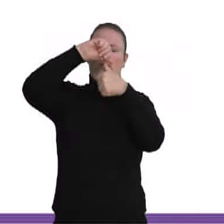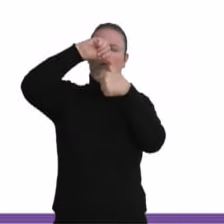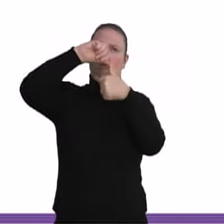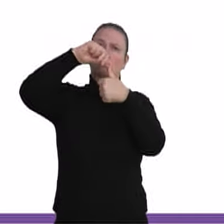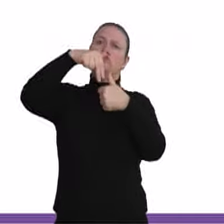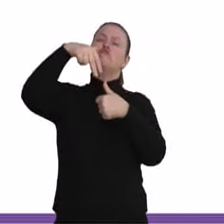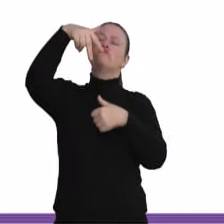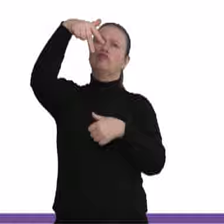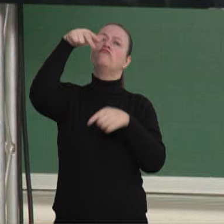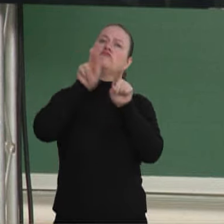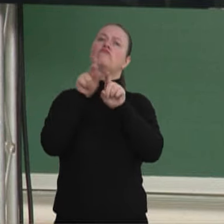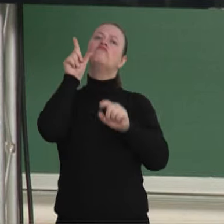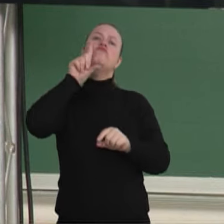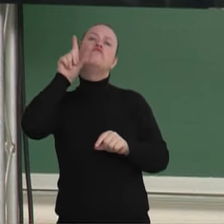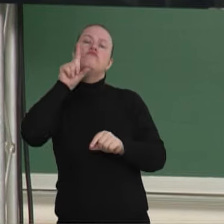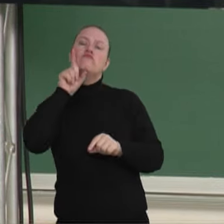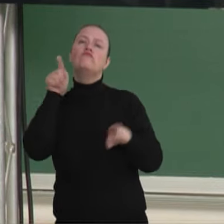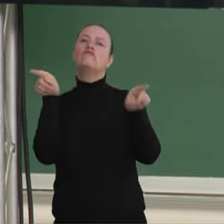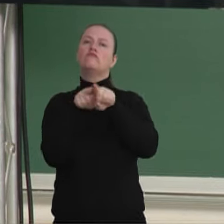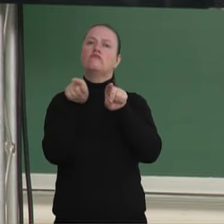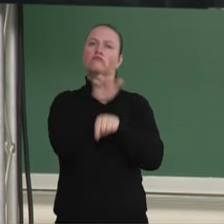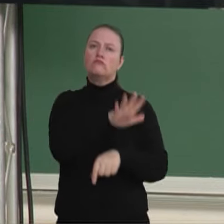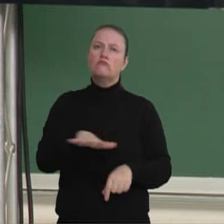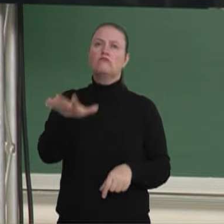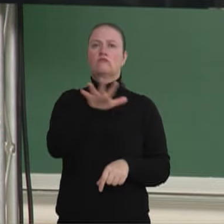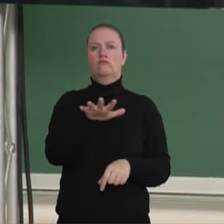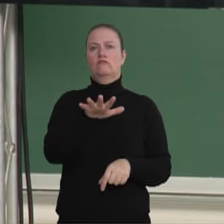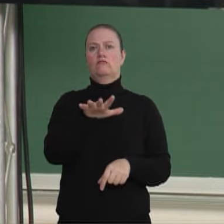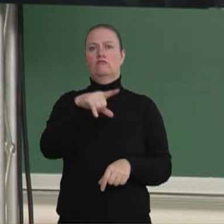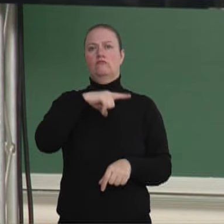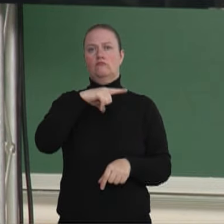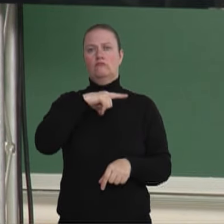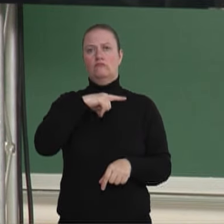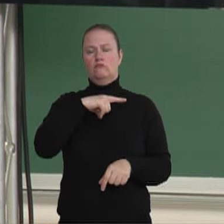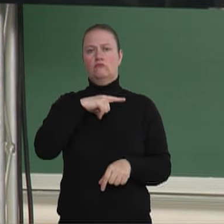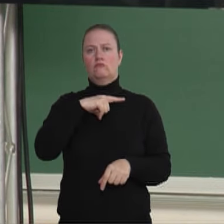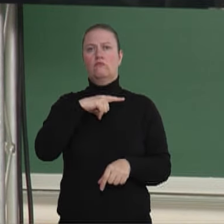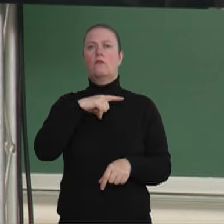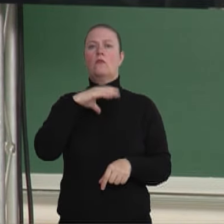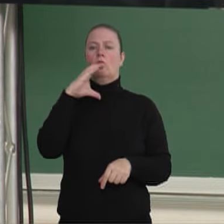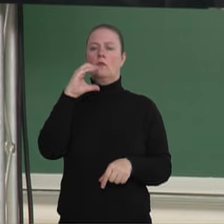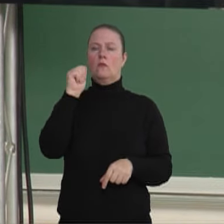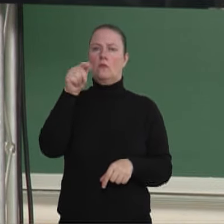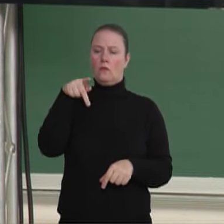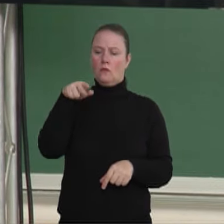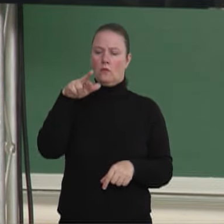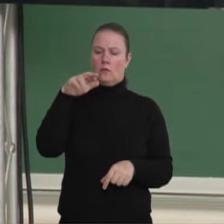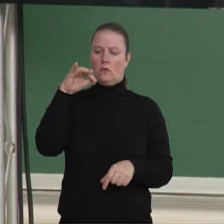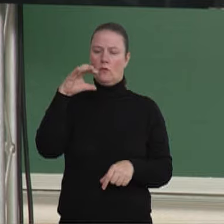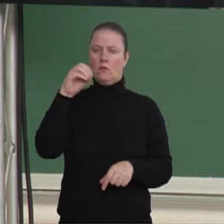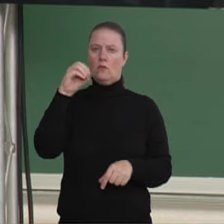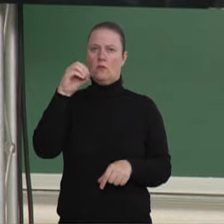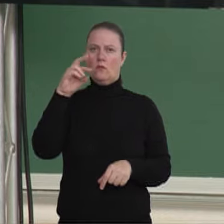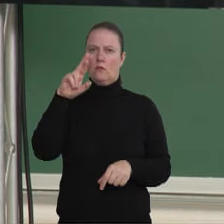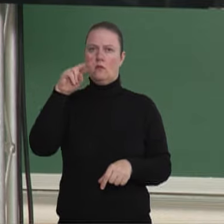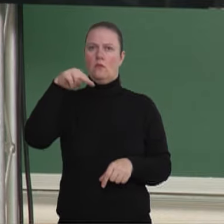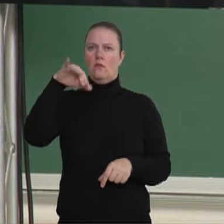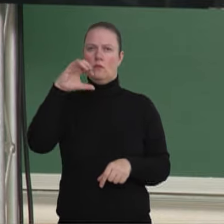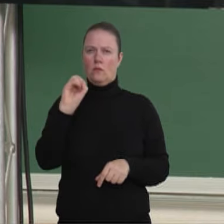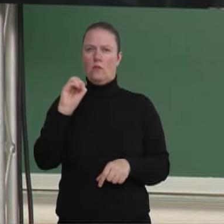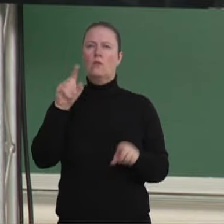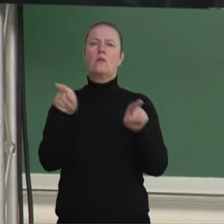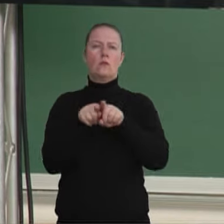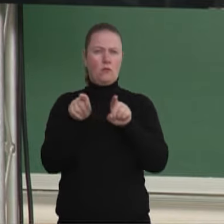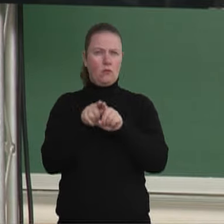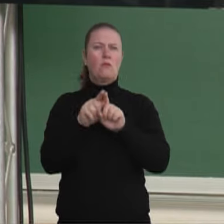Na nossa região, também temos aqui, pessoal, a região do Trópico de Capricórnio, que também é uma região propícia para tornado, mas levamos